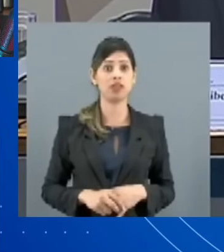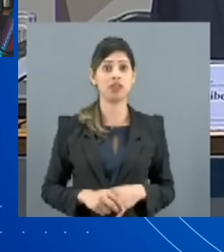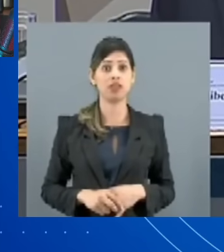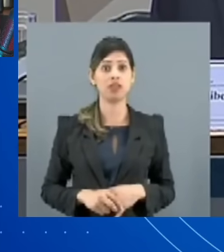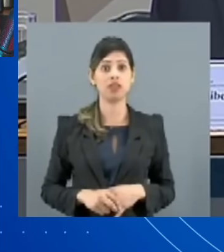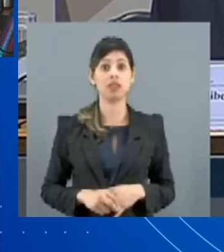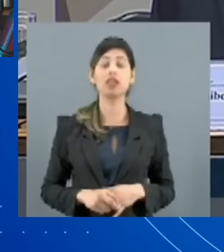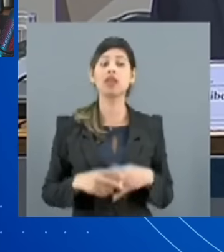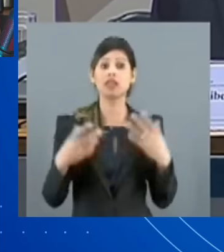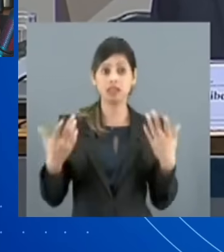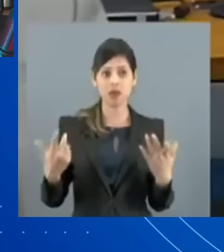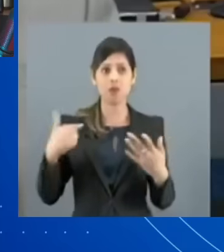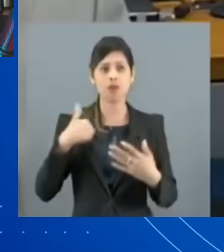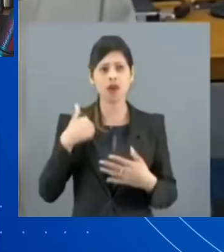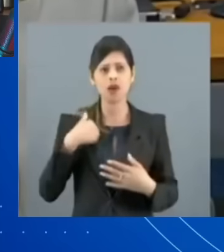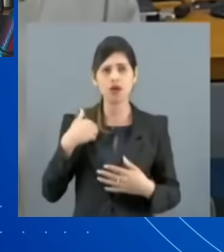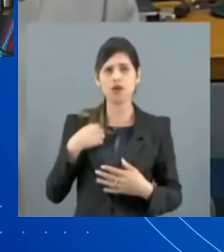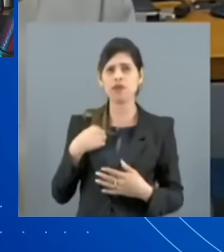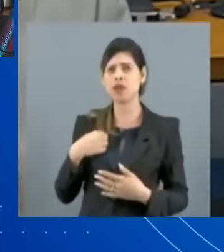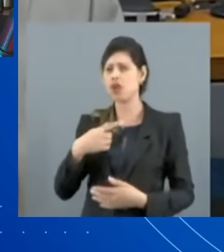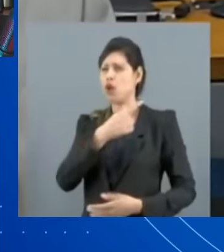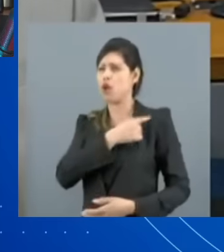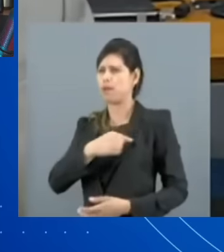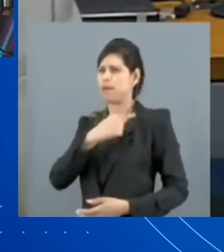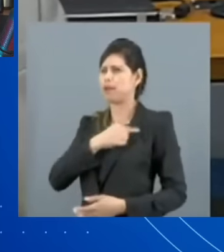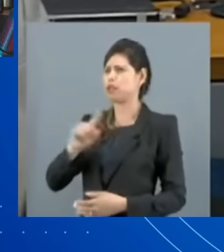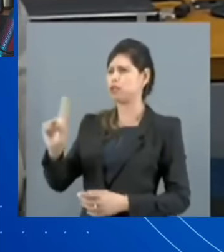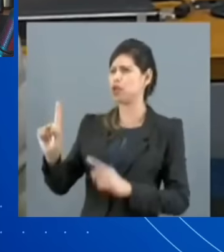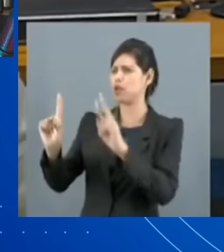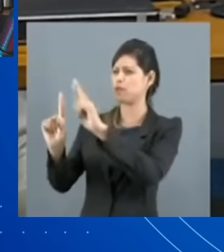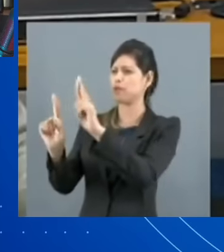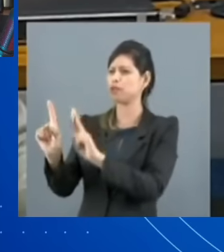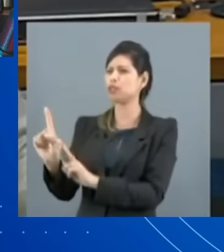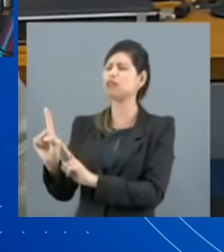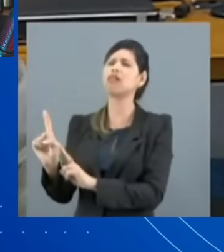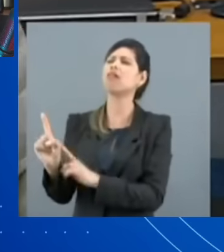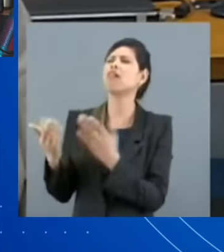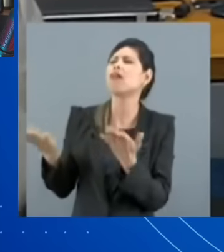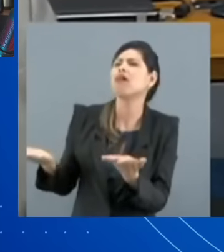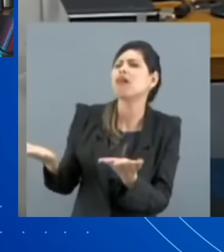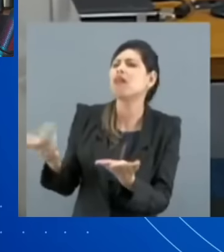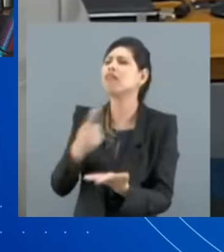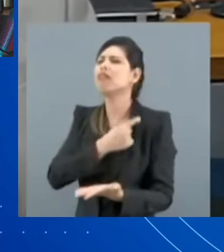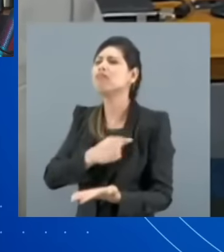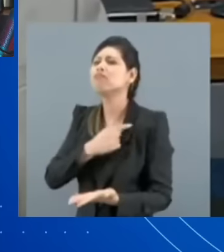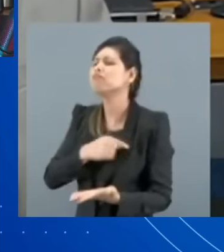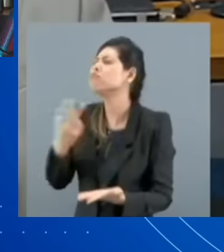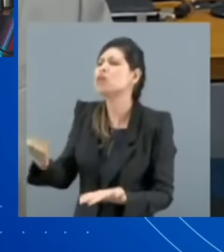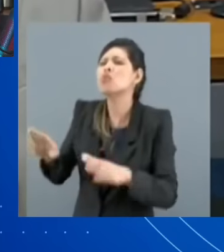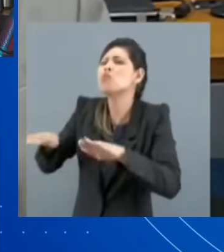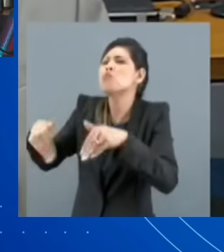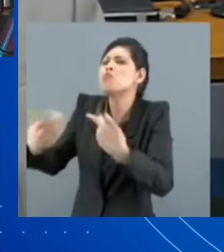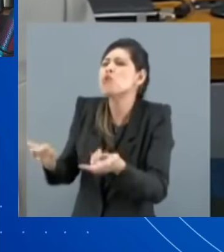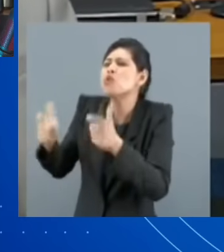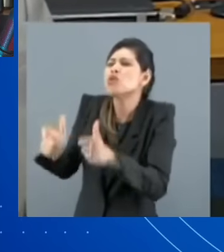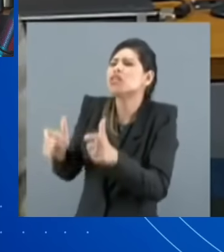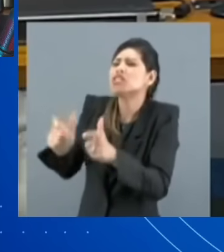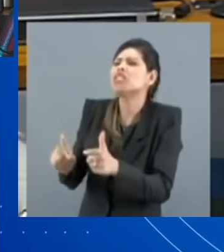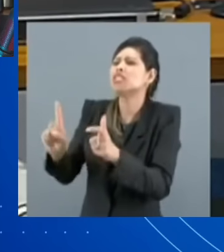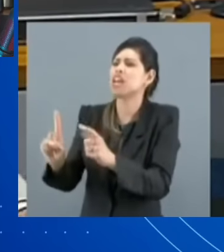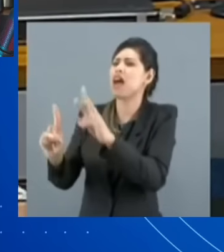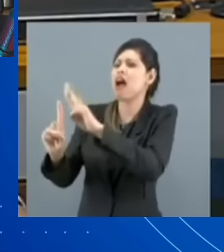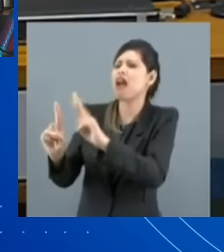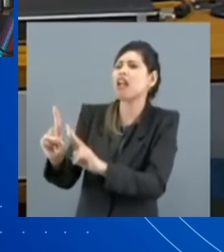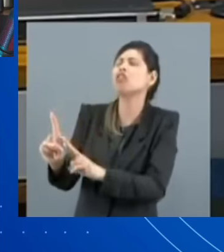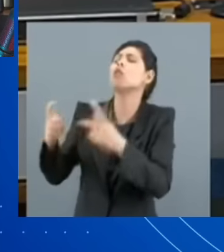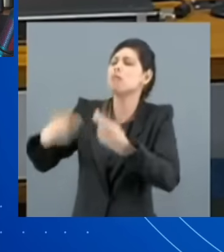da senadora Elisiane Gama. Gostaria de questionar a assessoria dela, onde a relatora da CPMI se encontra, porque a relatora tem que